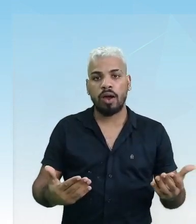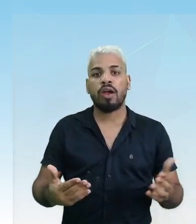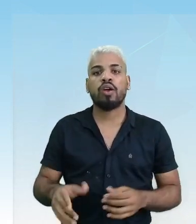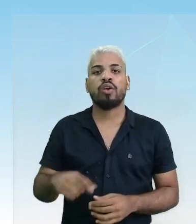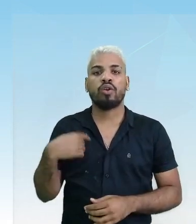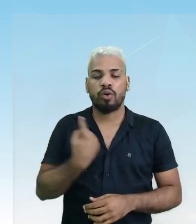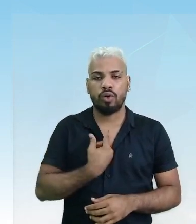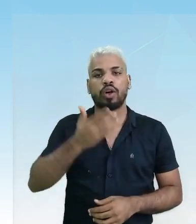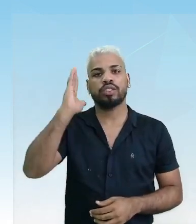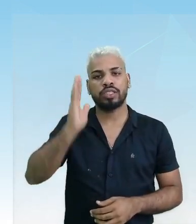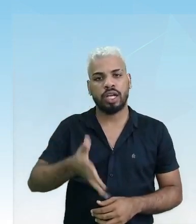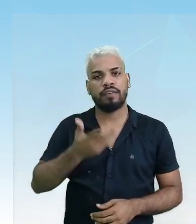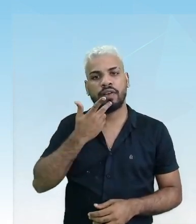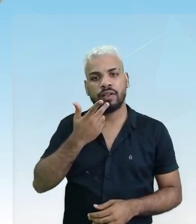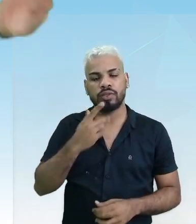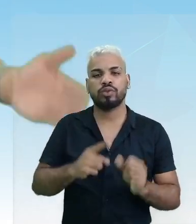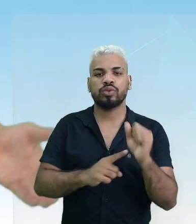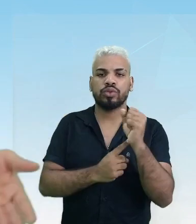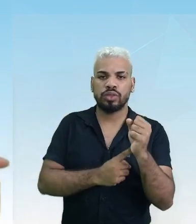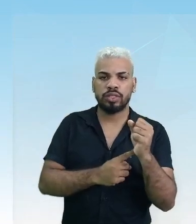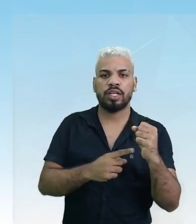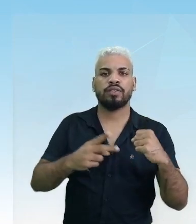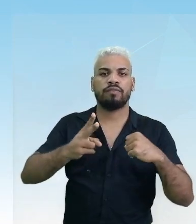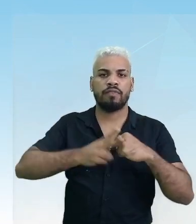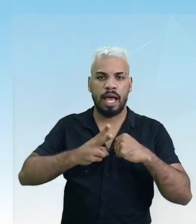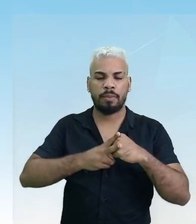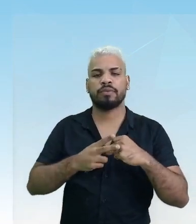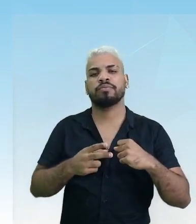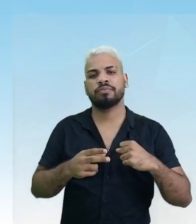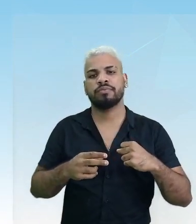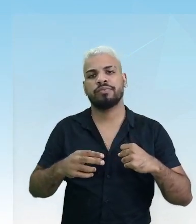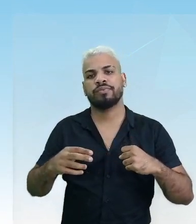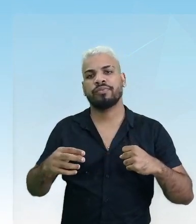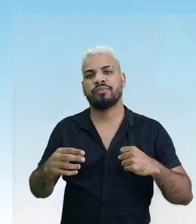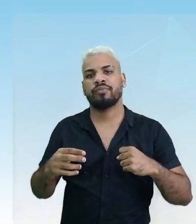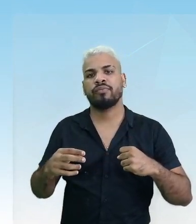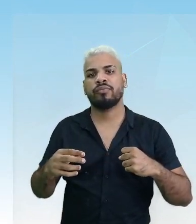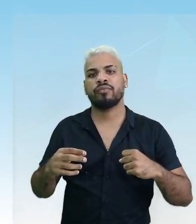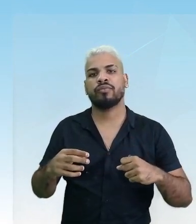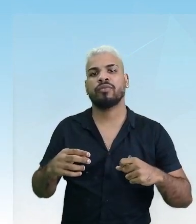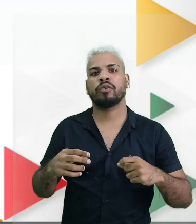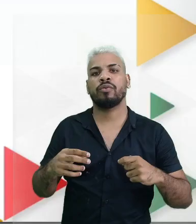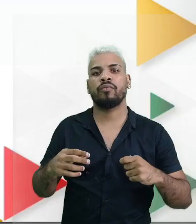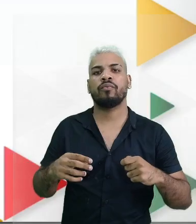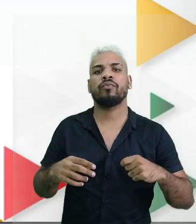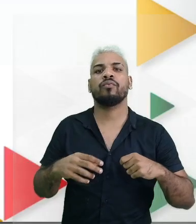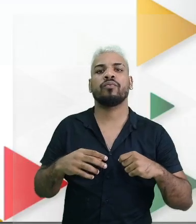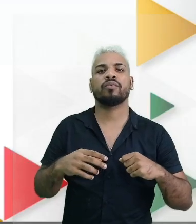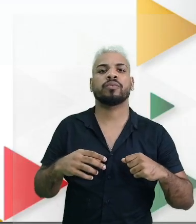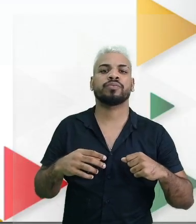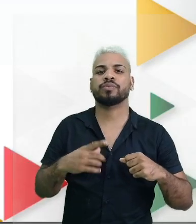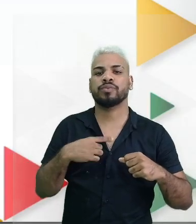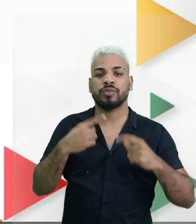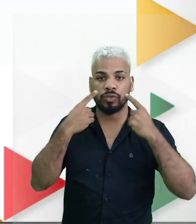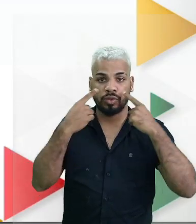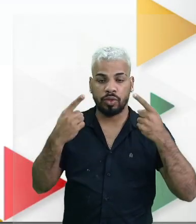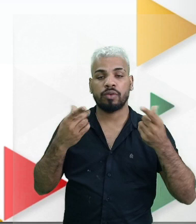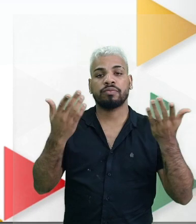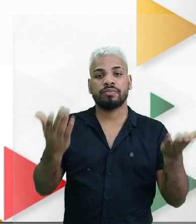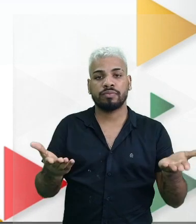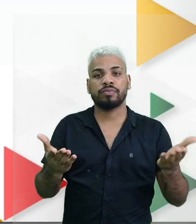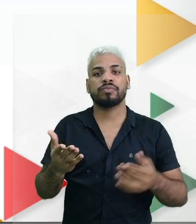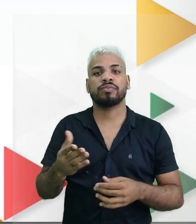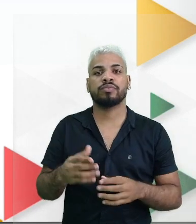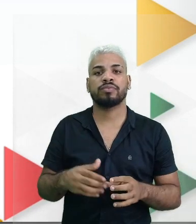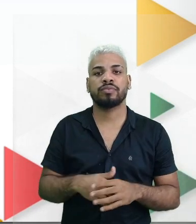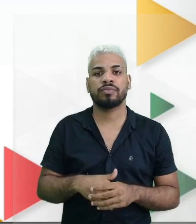já falamos, sujeito, verbo, complemento. E aqui nós temos os tipos de sujeito. Olhem na tela, memorizem alguns.